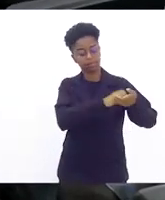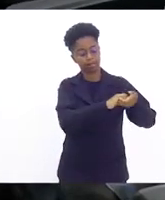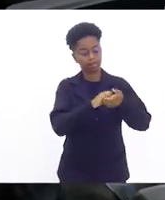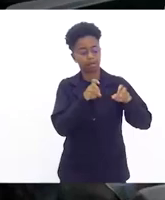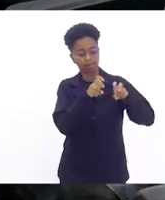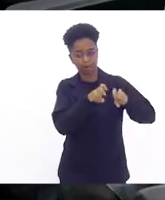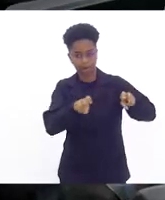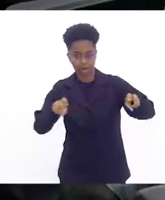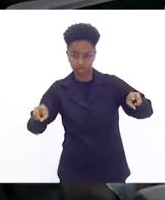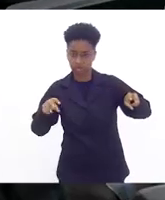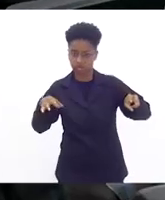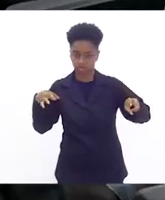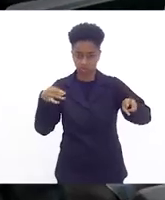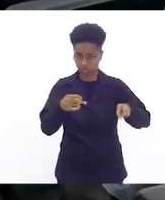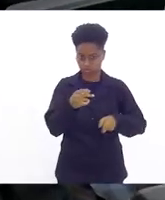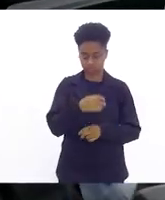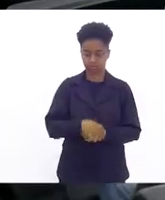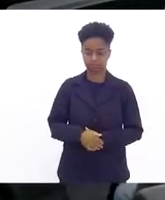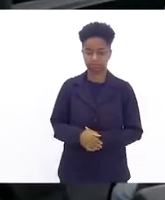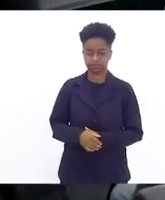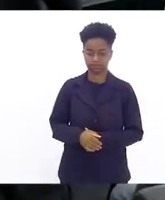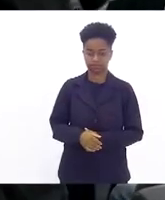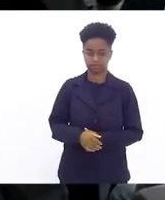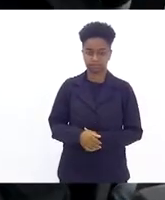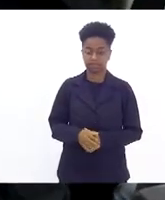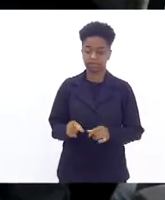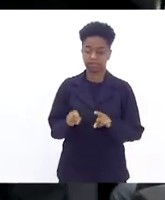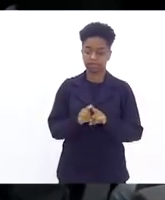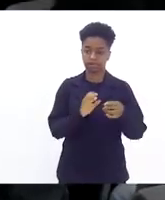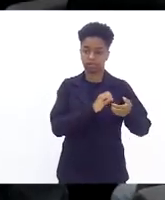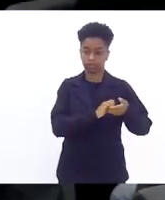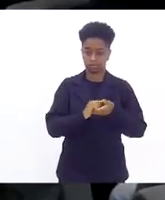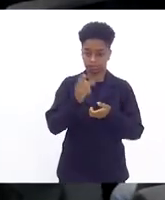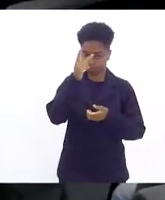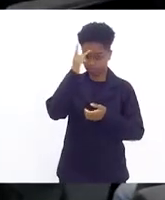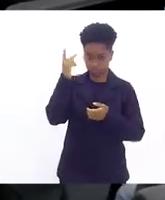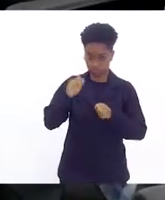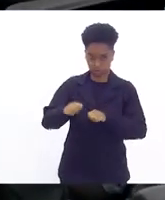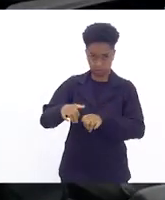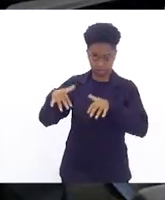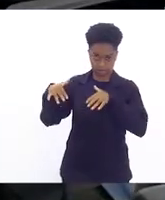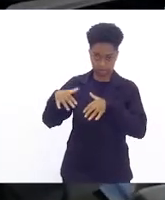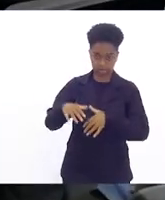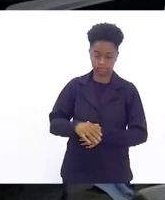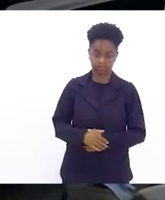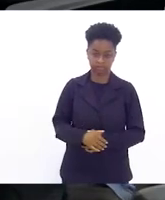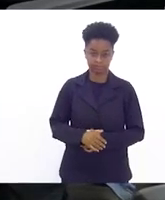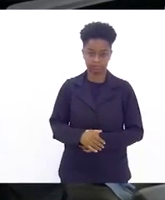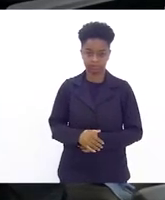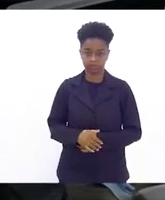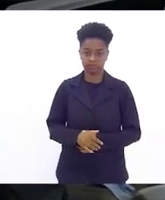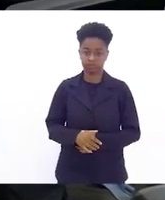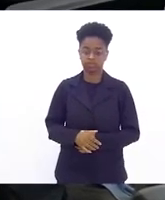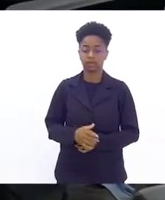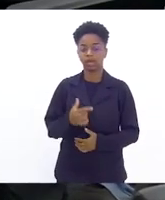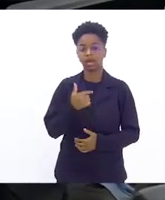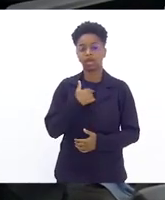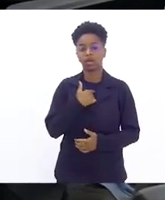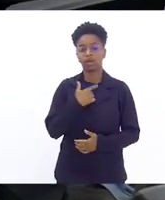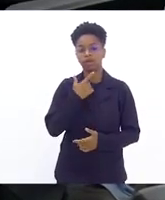Zé Ricardo fio cumprimentar todos também na plateia e eu queria